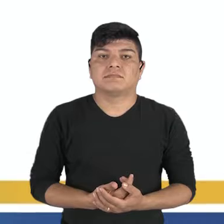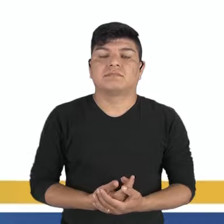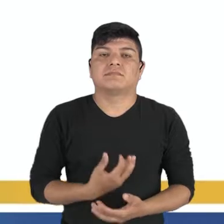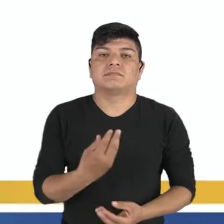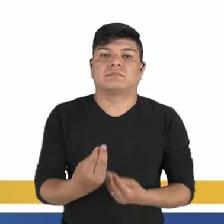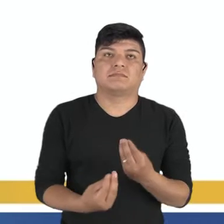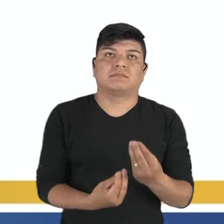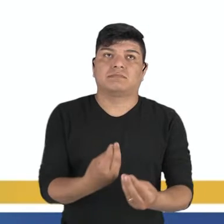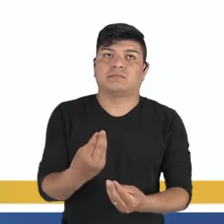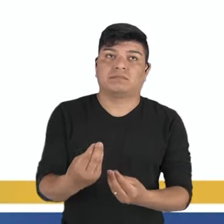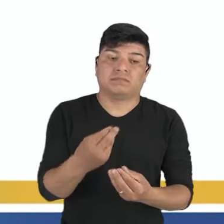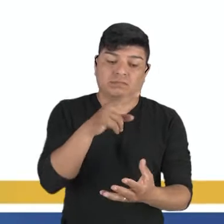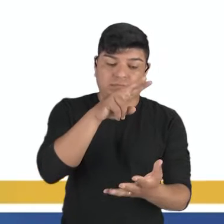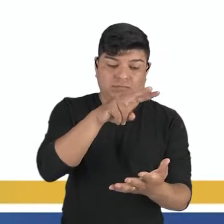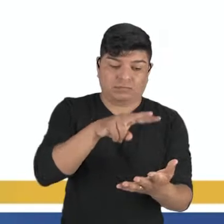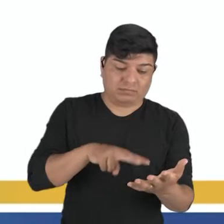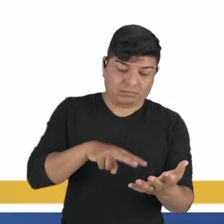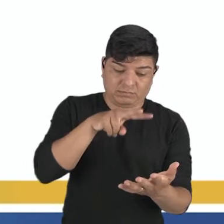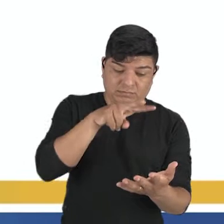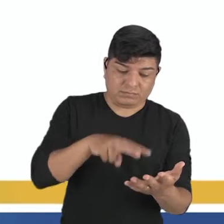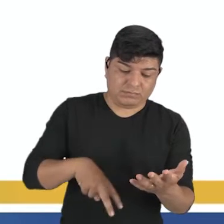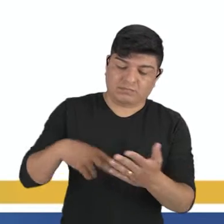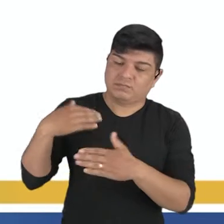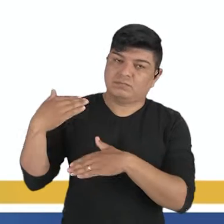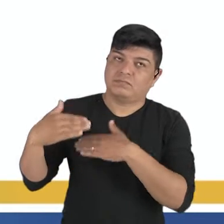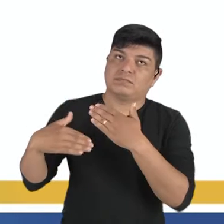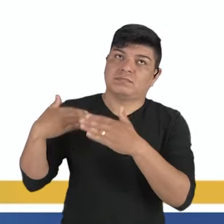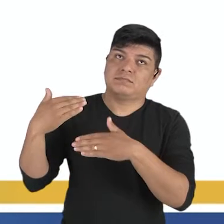Como a leitura é um processo